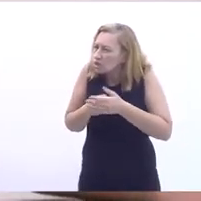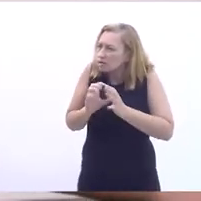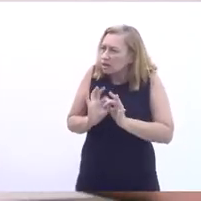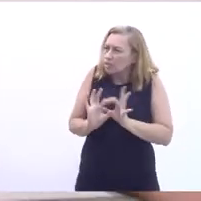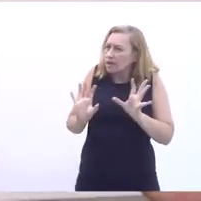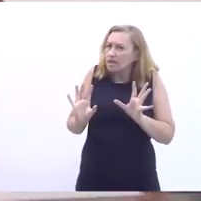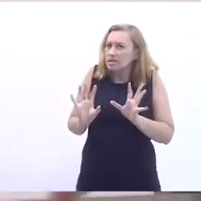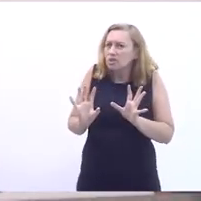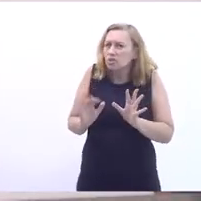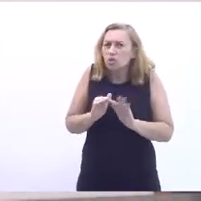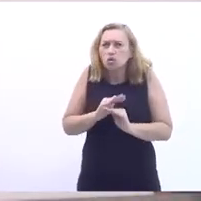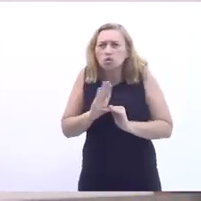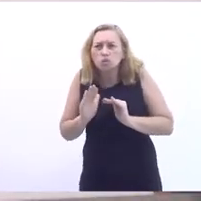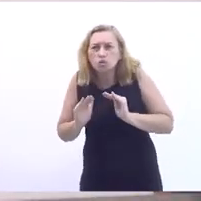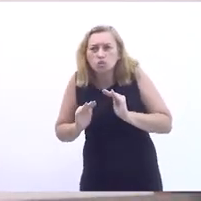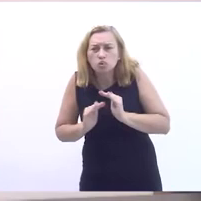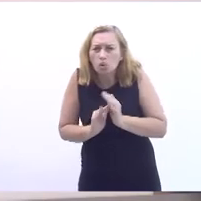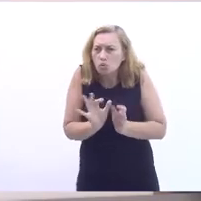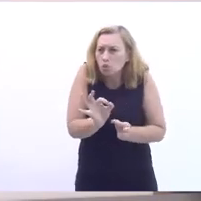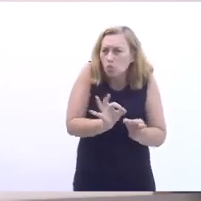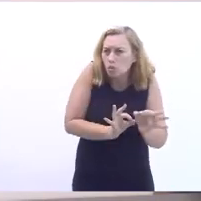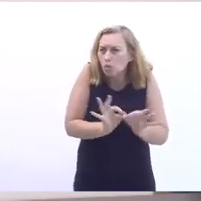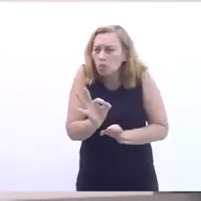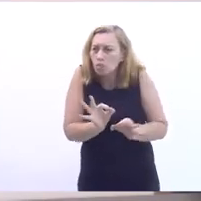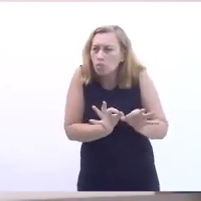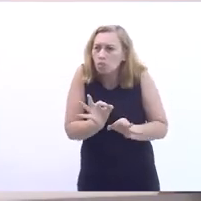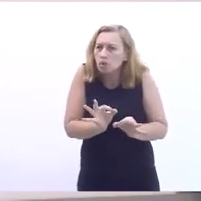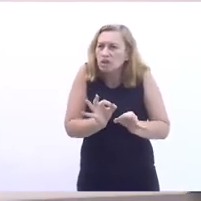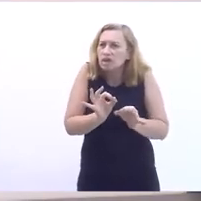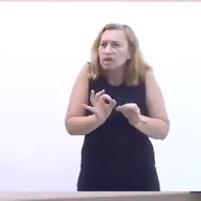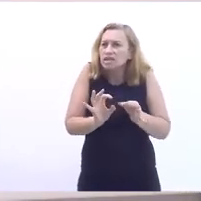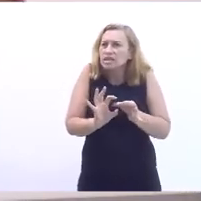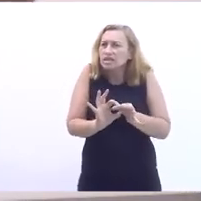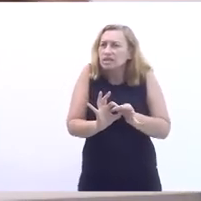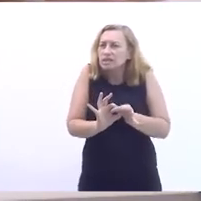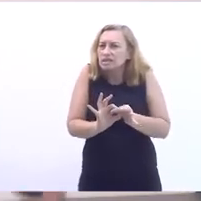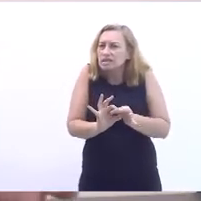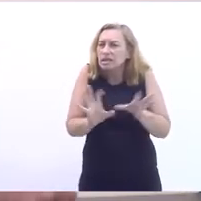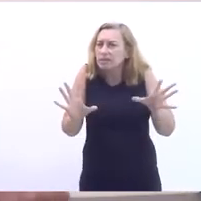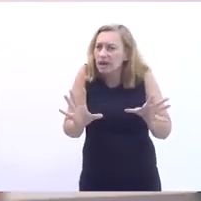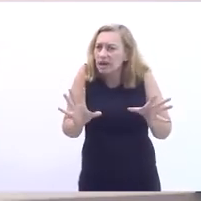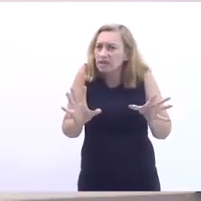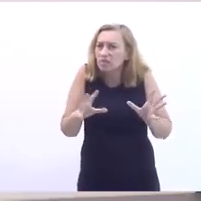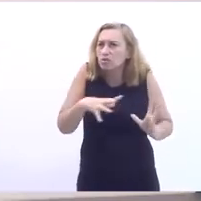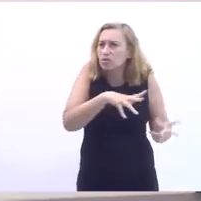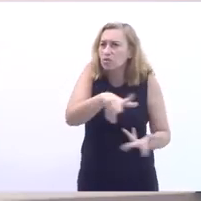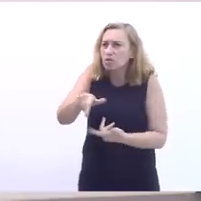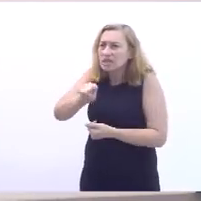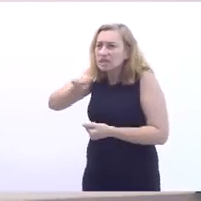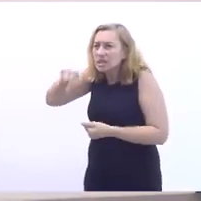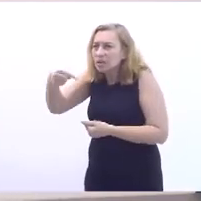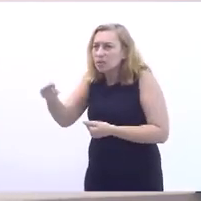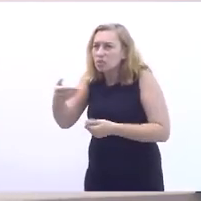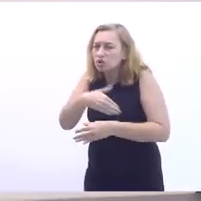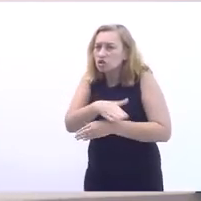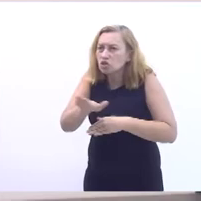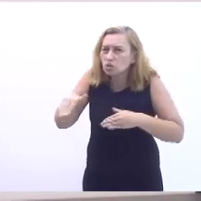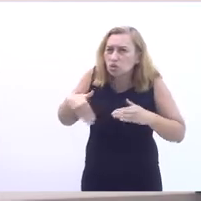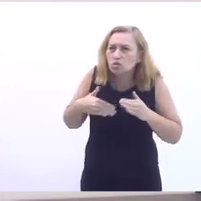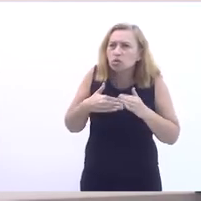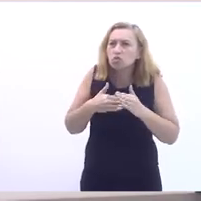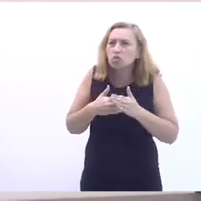liberação toda uma organização para que se libere que se tem essa liberação Mundial depois que todos os